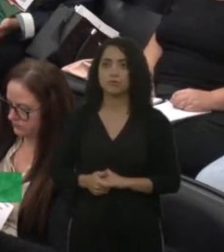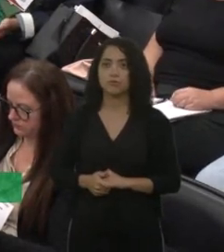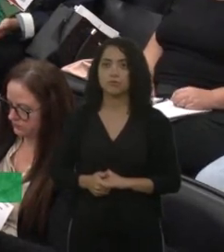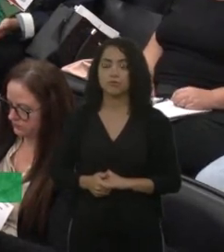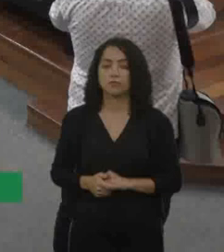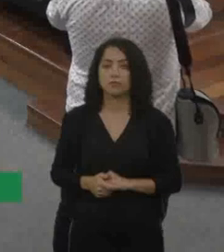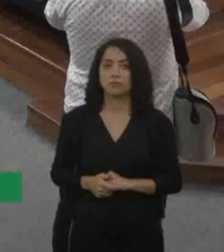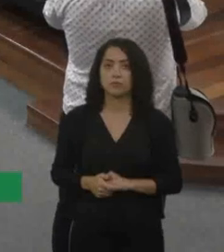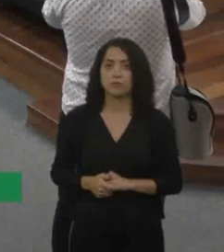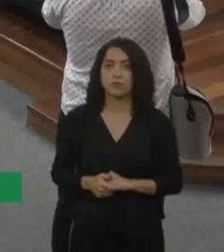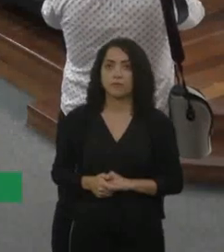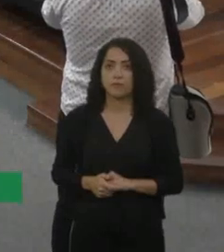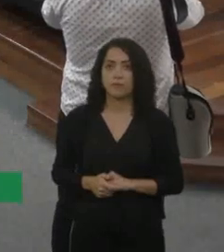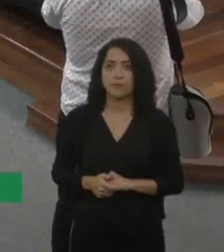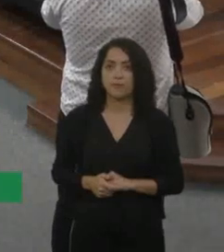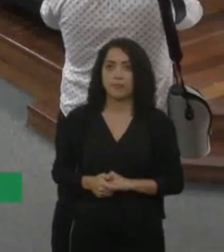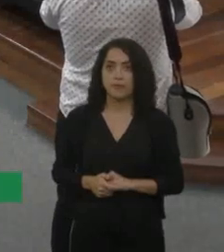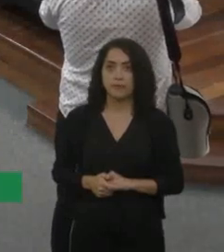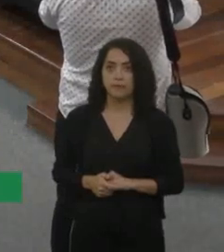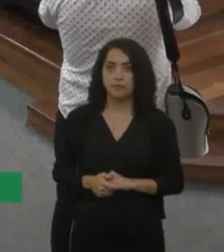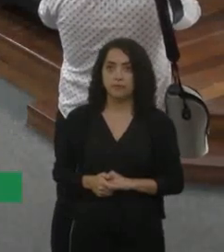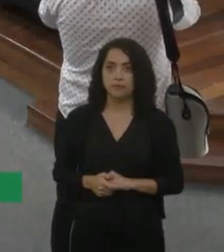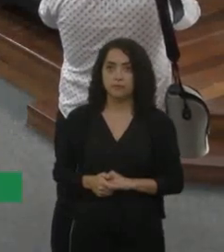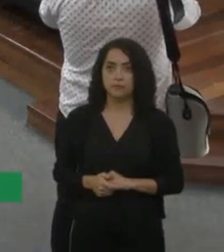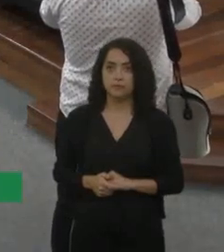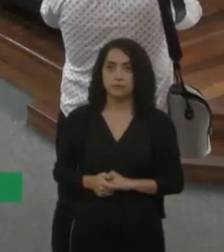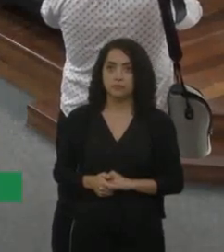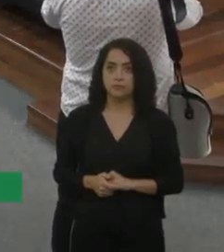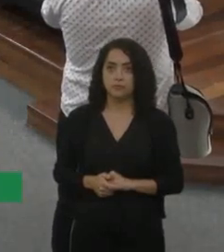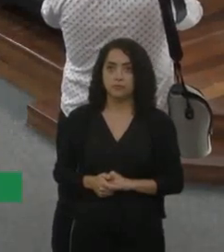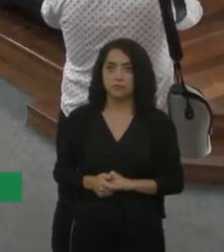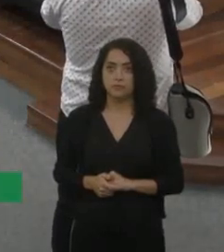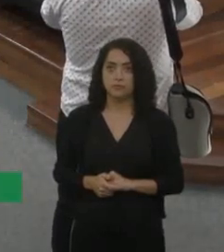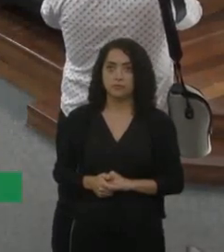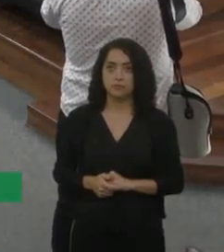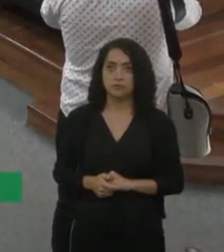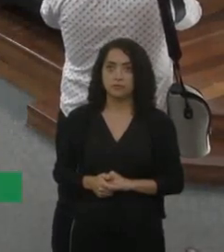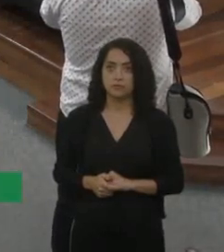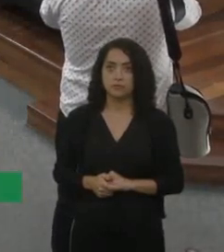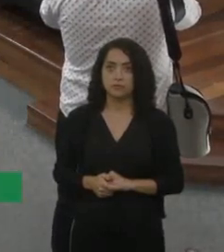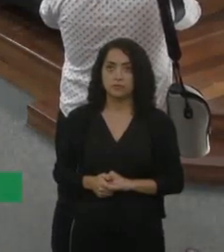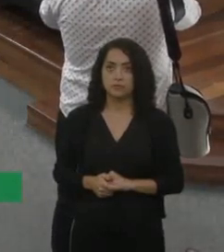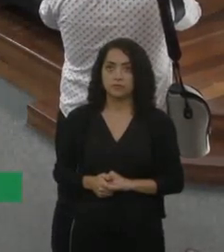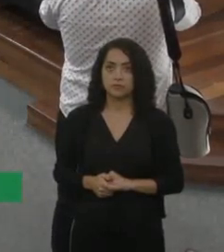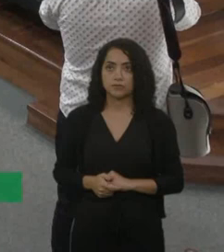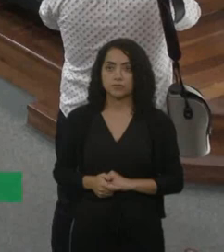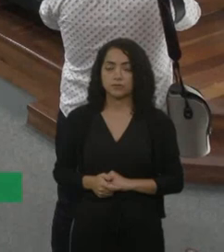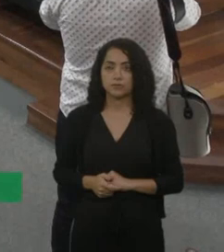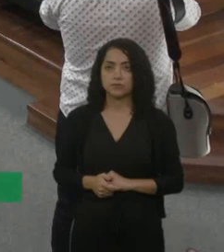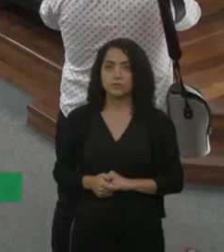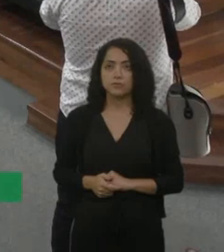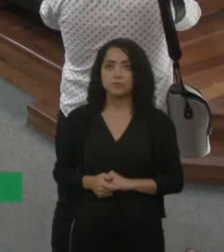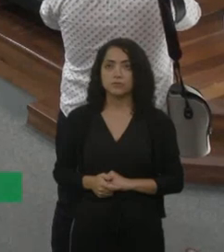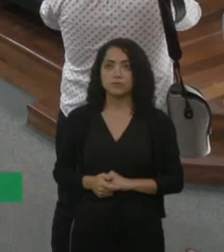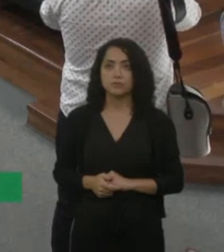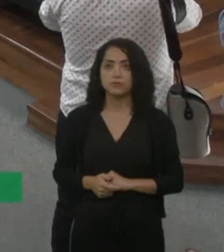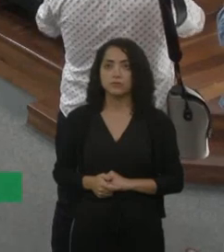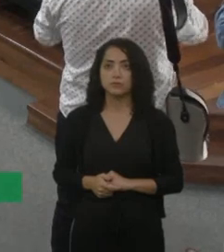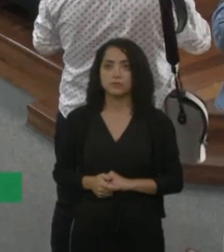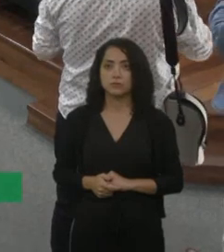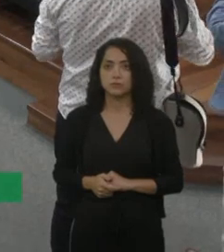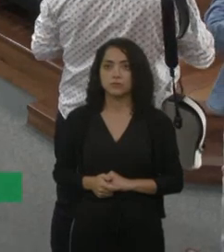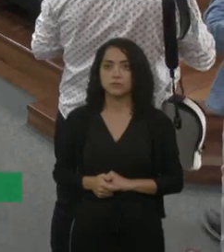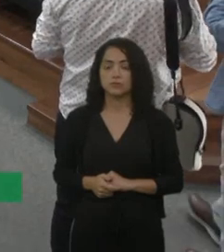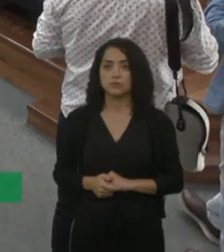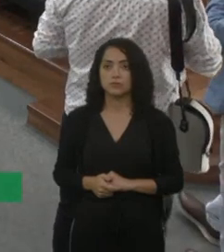Gostaria de agradecer a todos que estão aqui, que saíram de suas casas e vieram aqui aprender um pouquinho